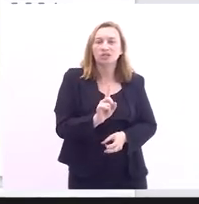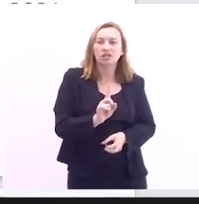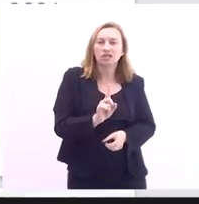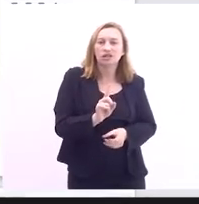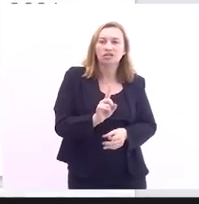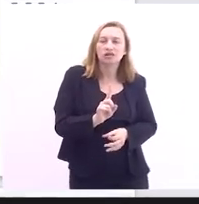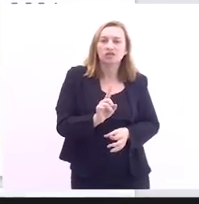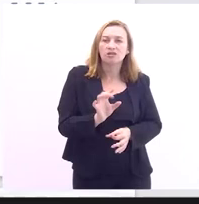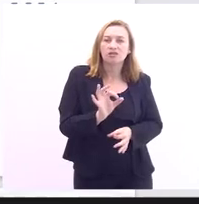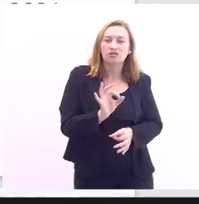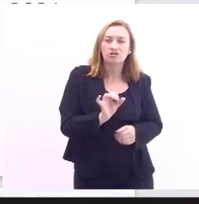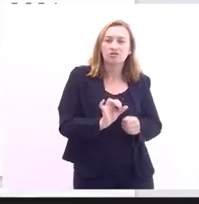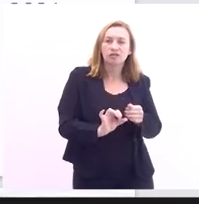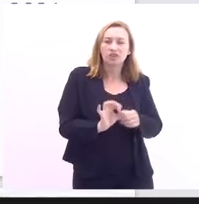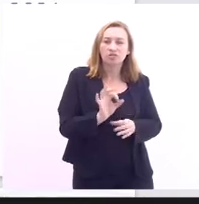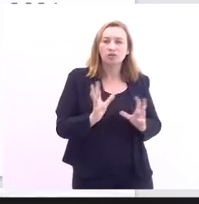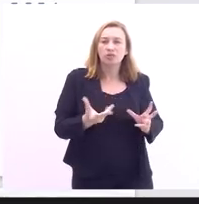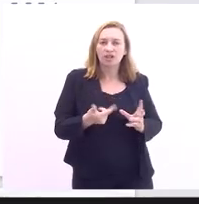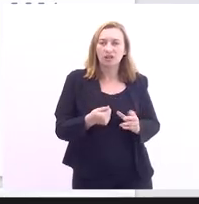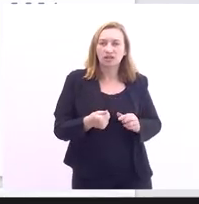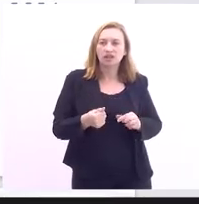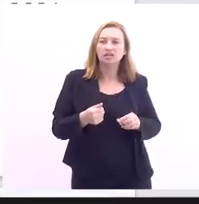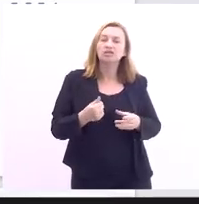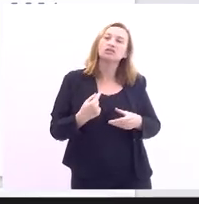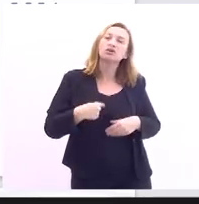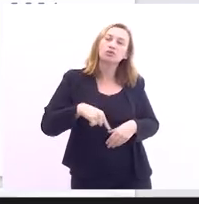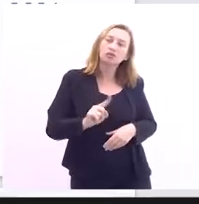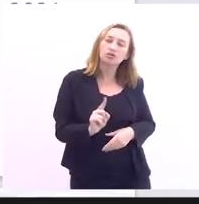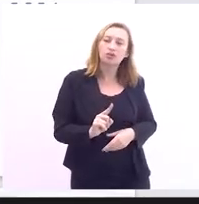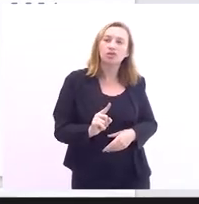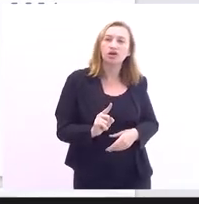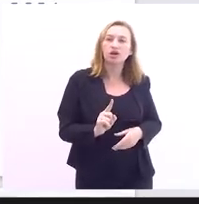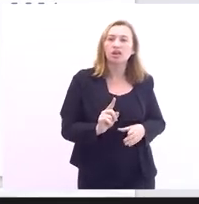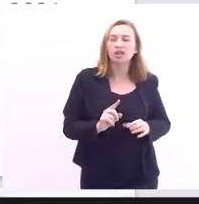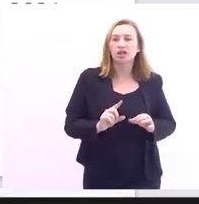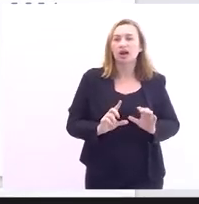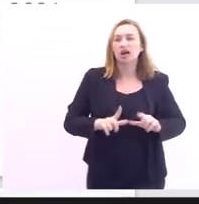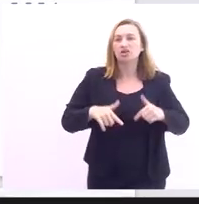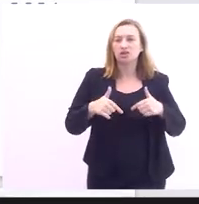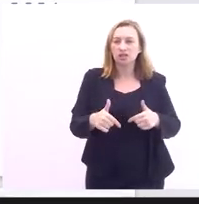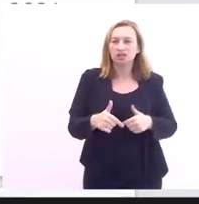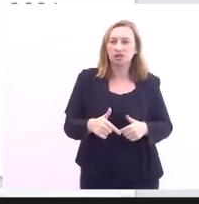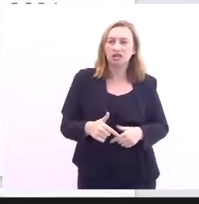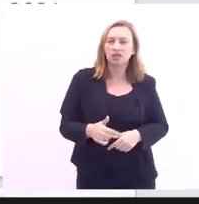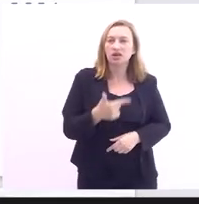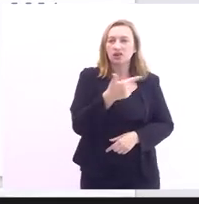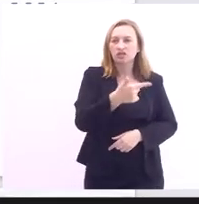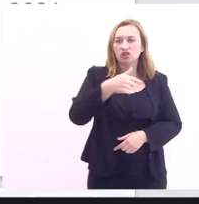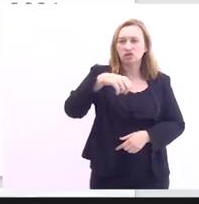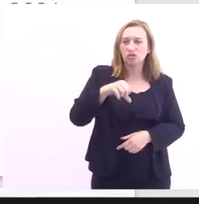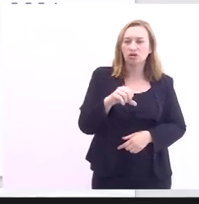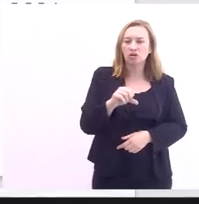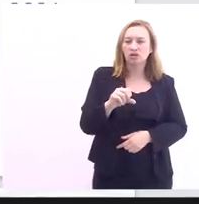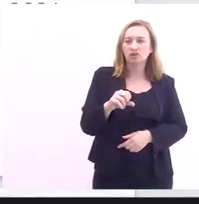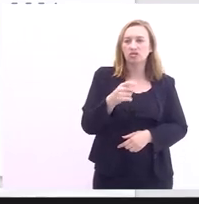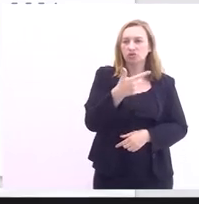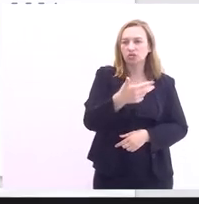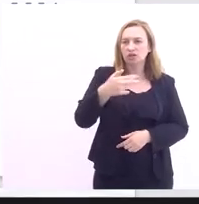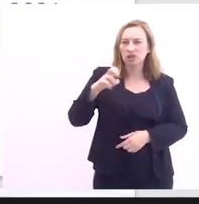performado satisfatoriamente com o teu plano. Então, foi aberto um processo punitivo, o AI número 29, lá de 2020, em